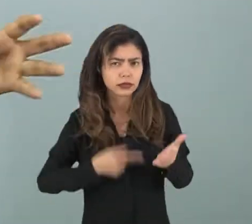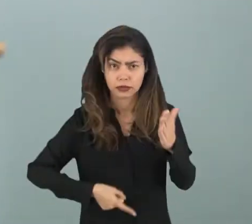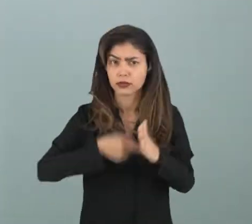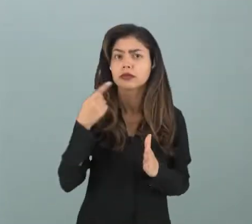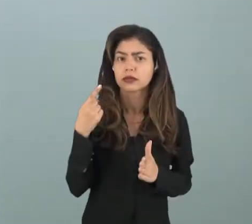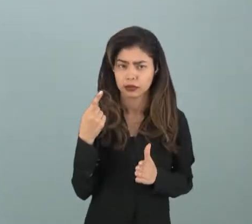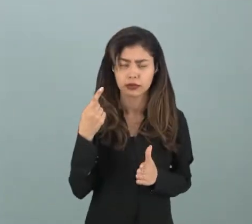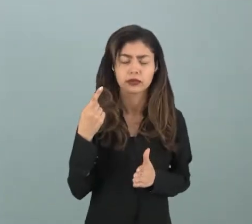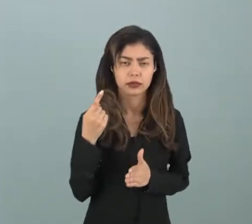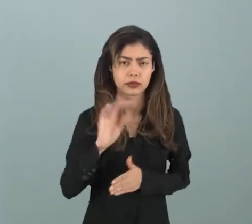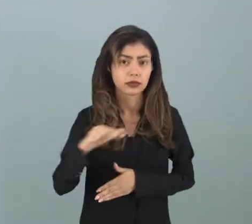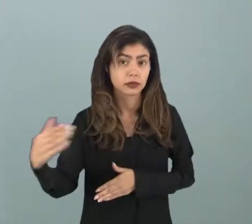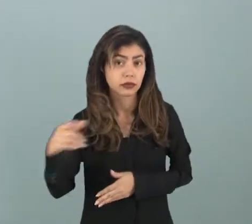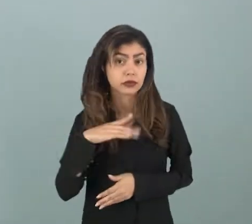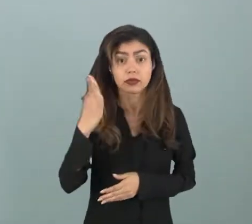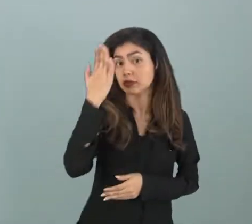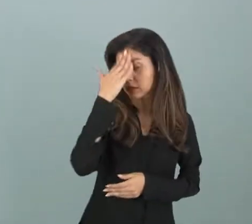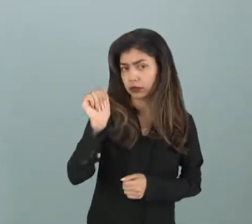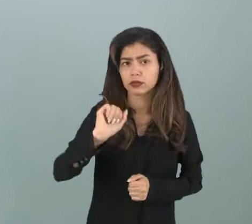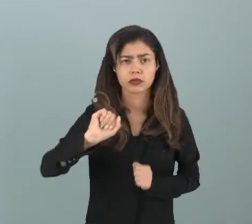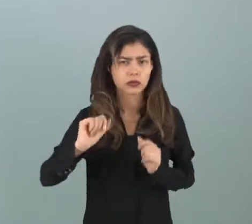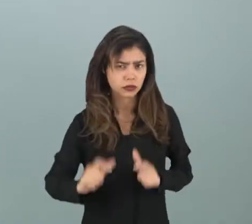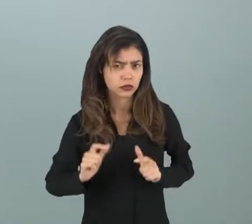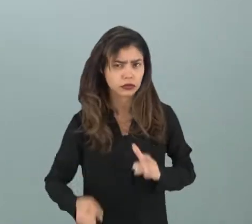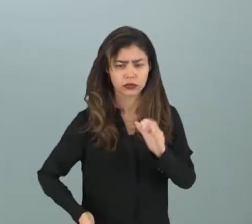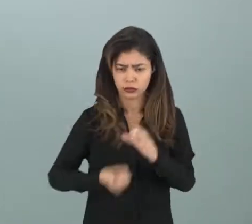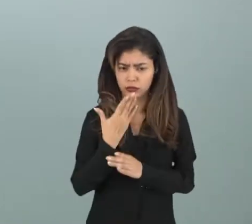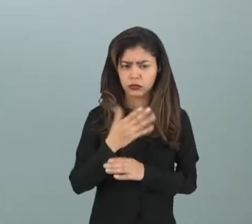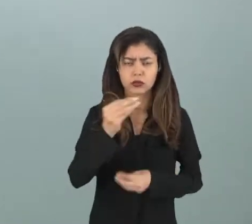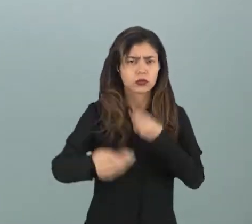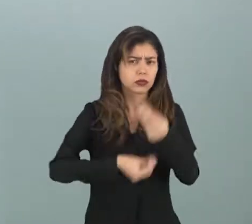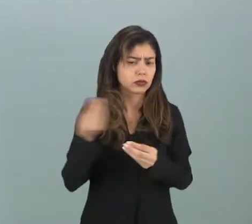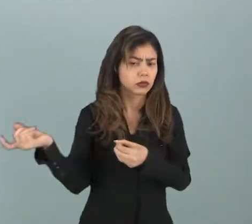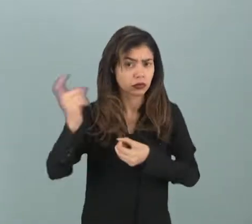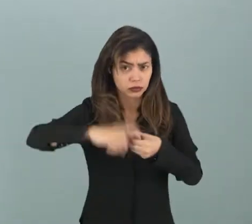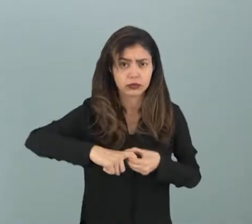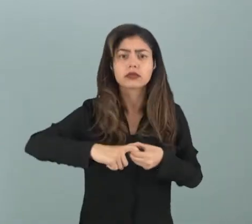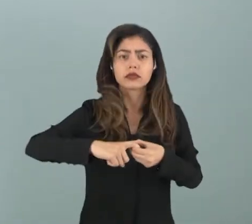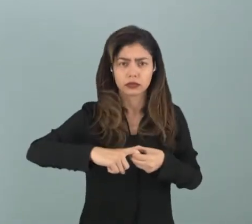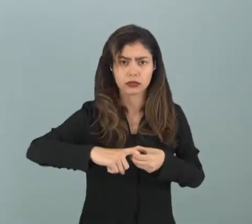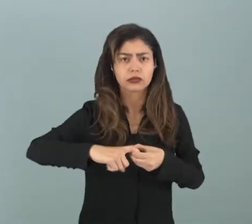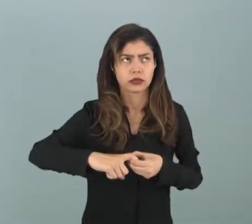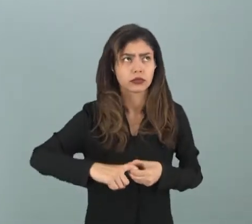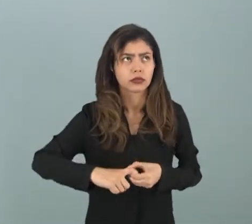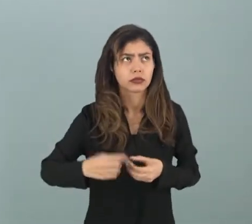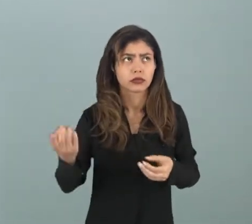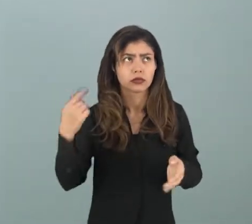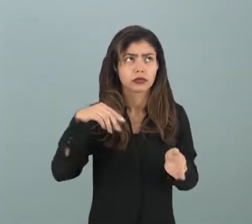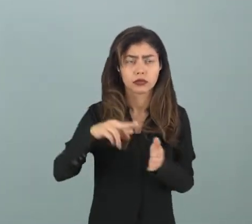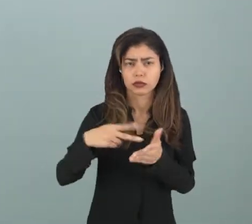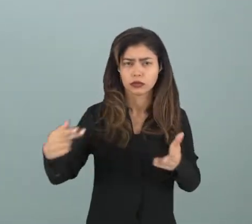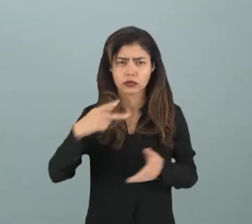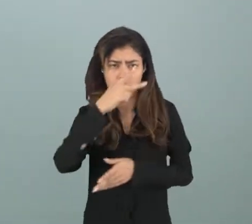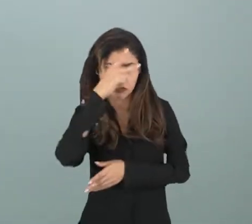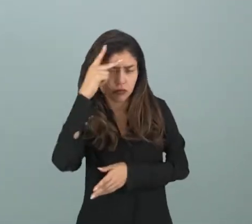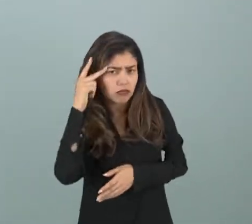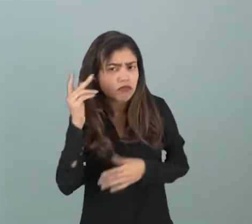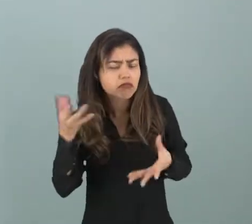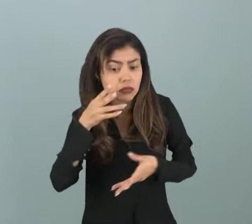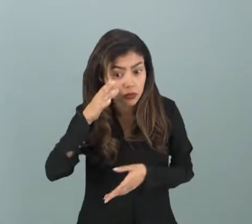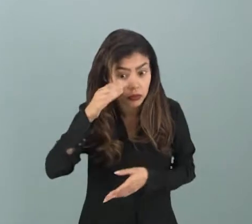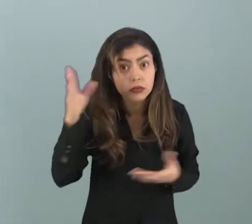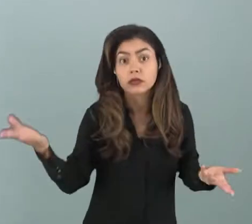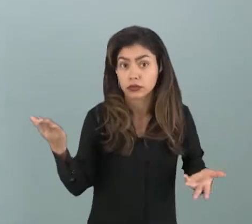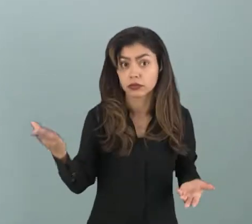porque quando a gente sabe de onde surgiu, como veio, é uma coisa mais interessante, né? A